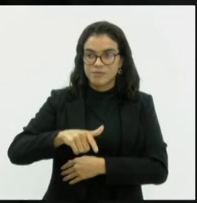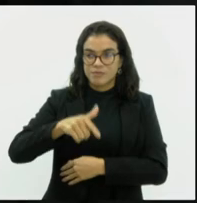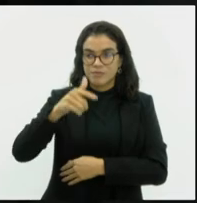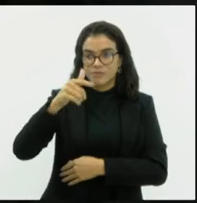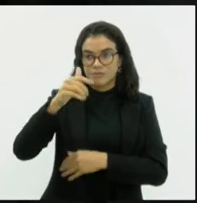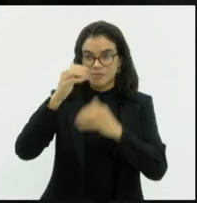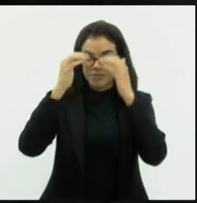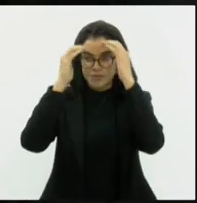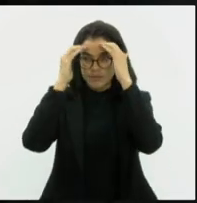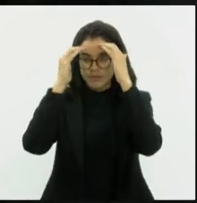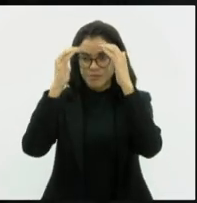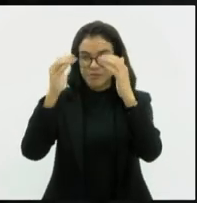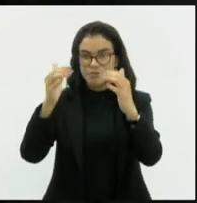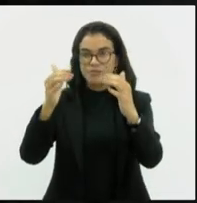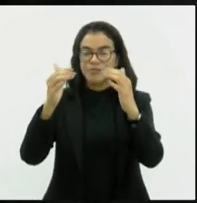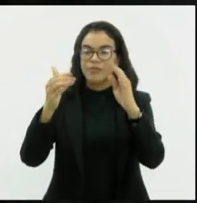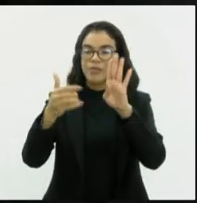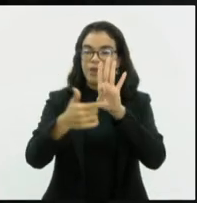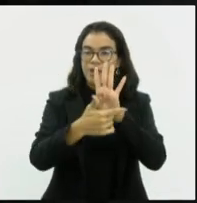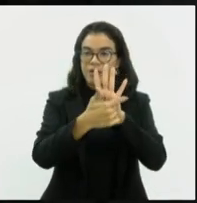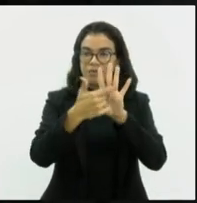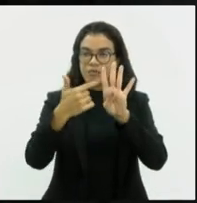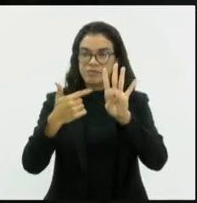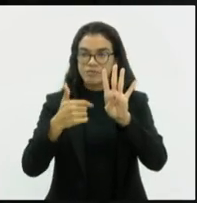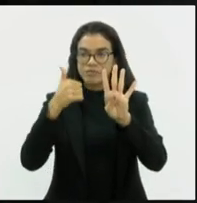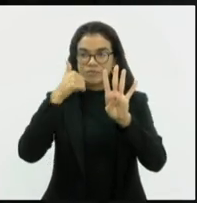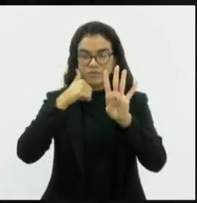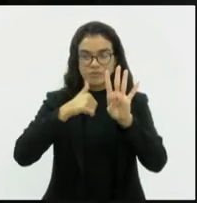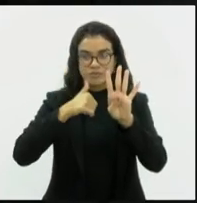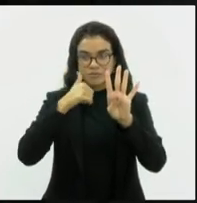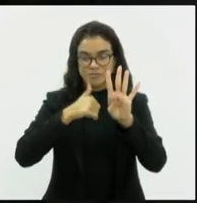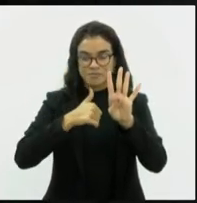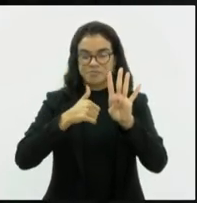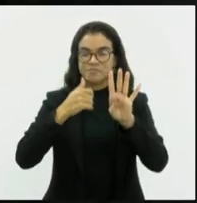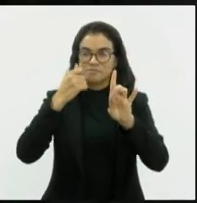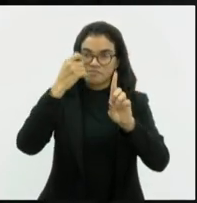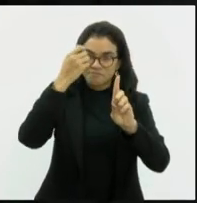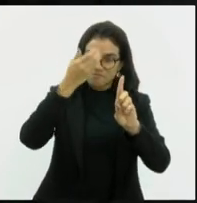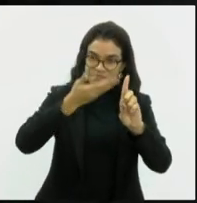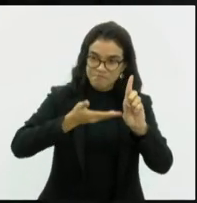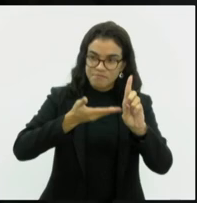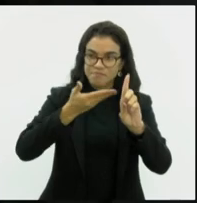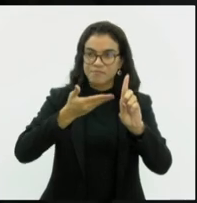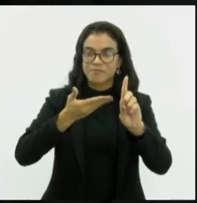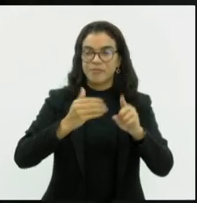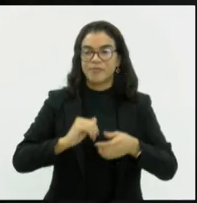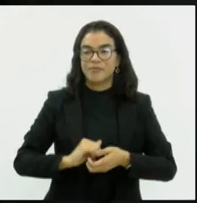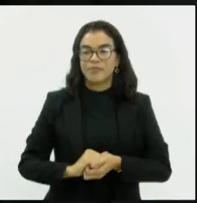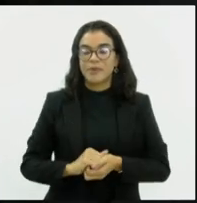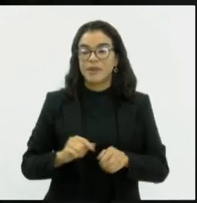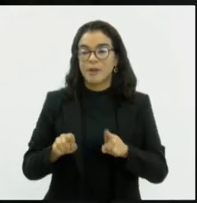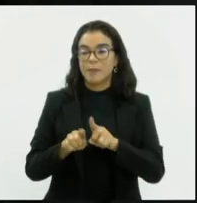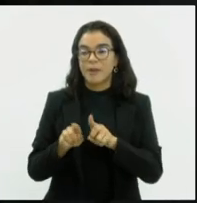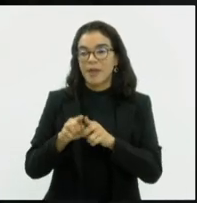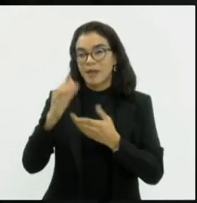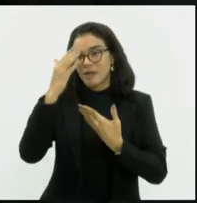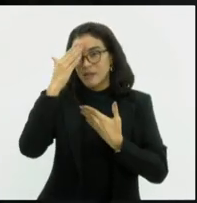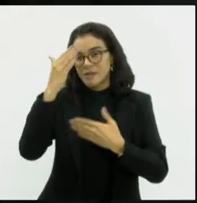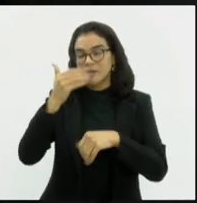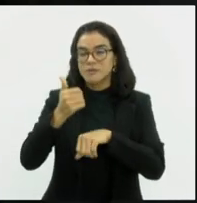aos homenageados de hoje. Também não posso deixar de agradecer aos profissionais